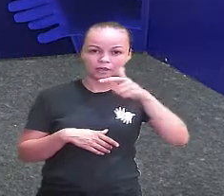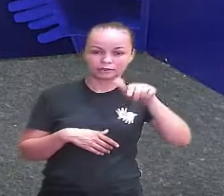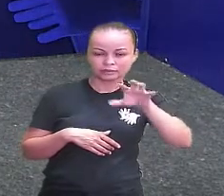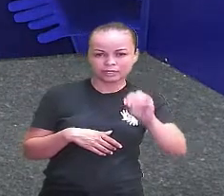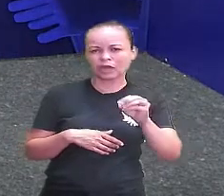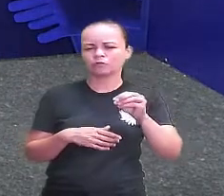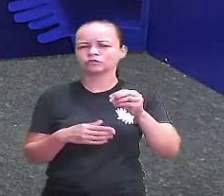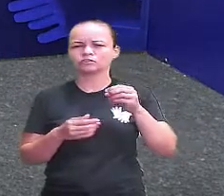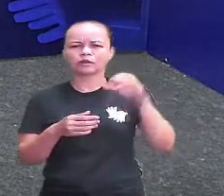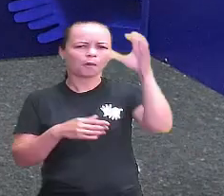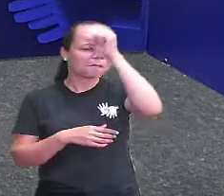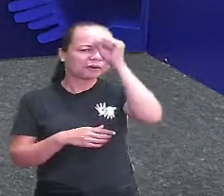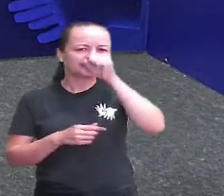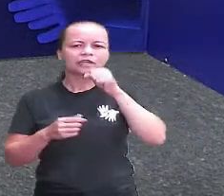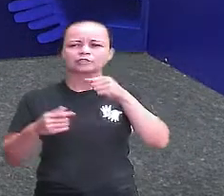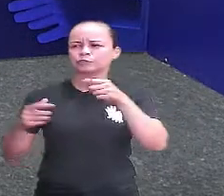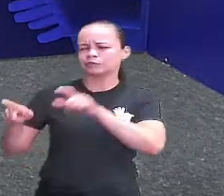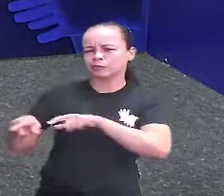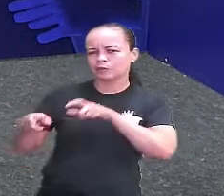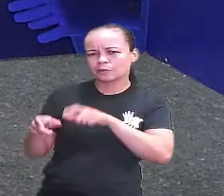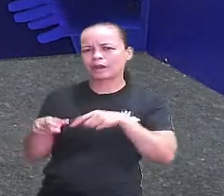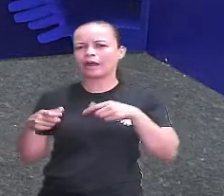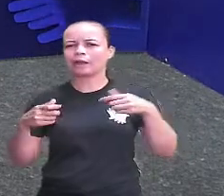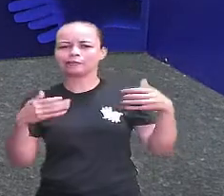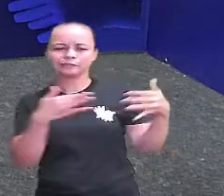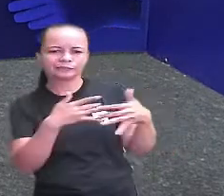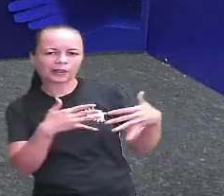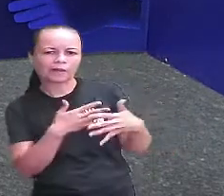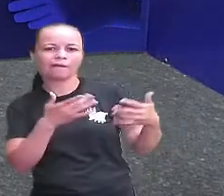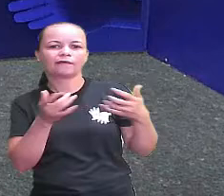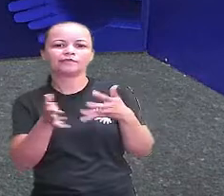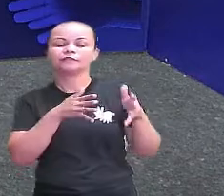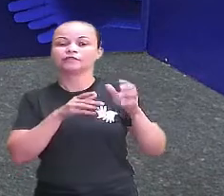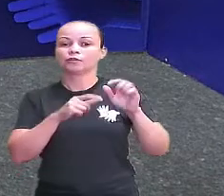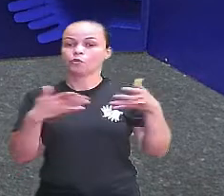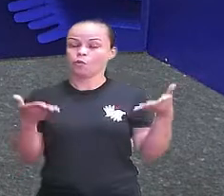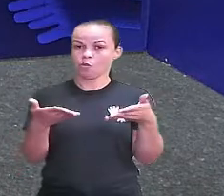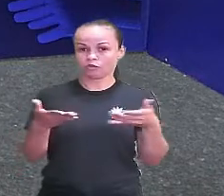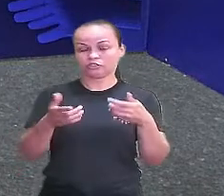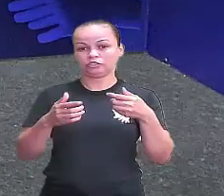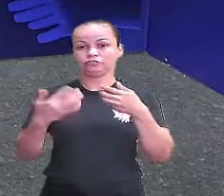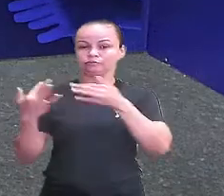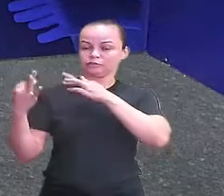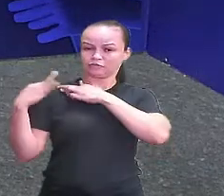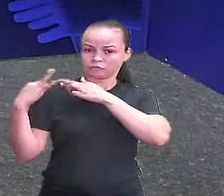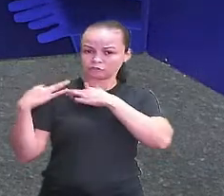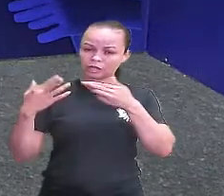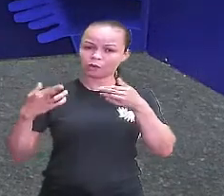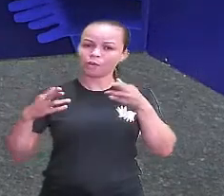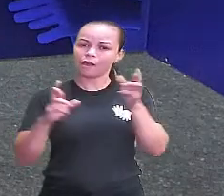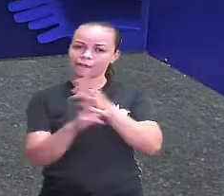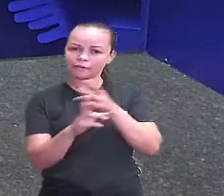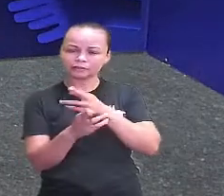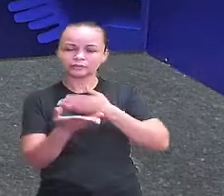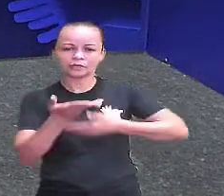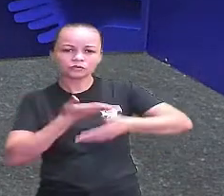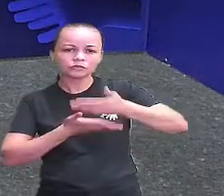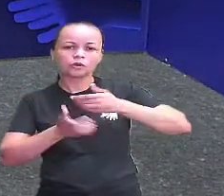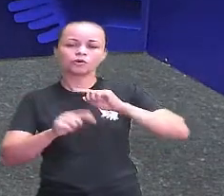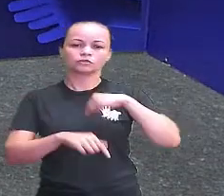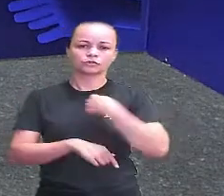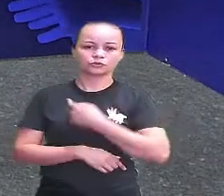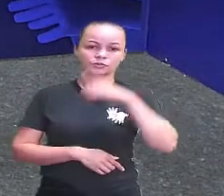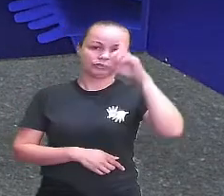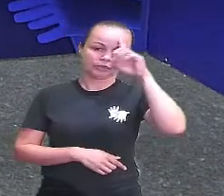rural, zona urbana. Vamos entender melhor as funções e o que isso está relacionado com o nosso dia a dia e com a